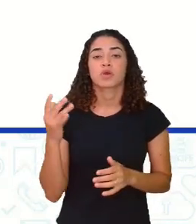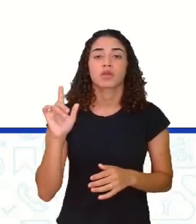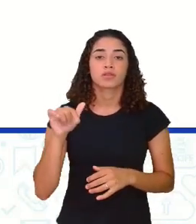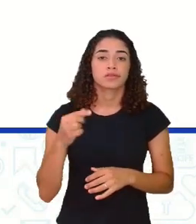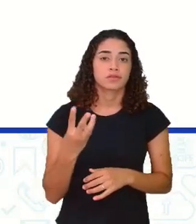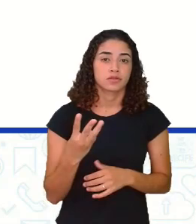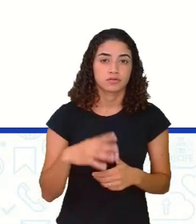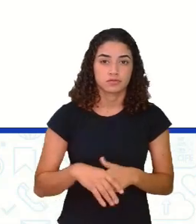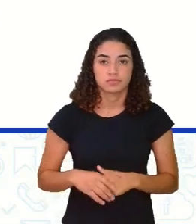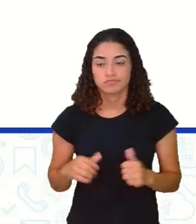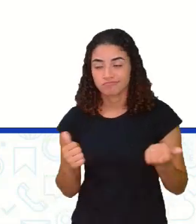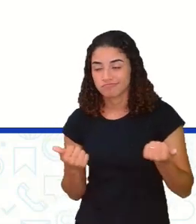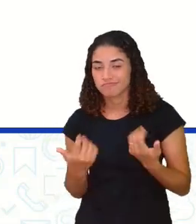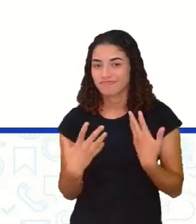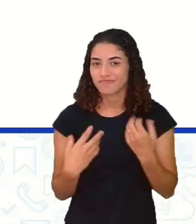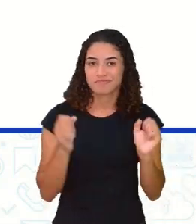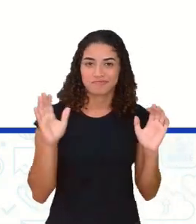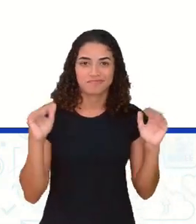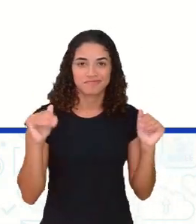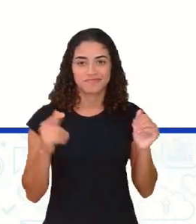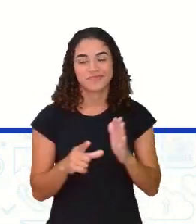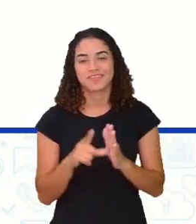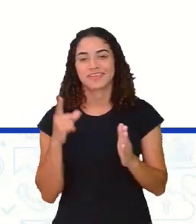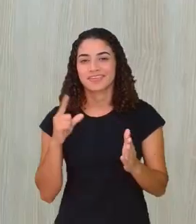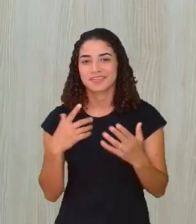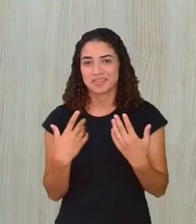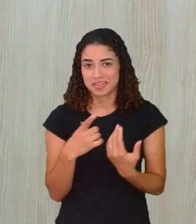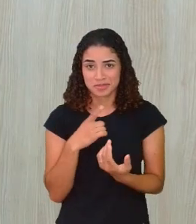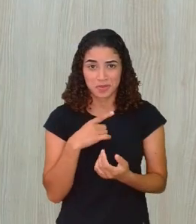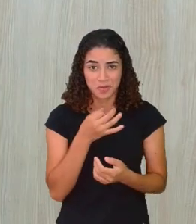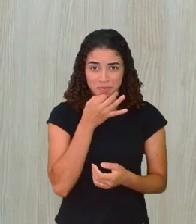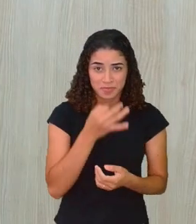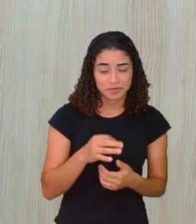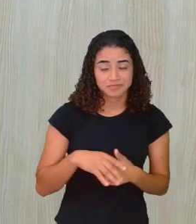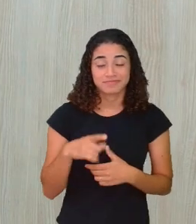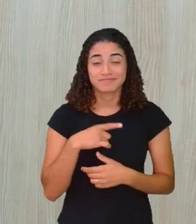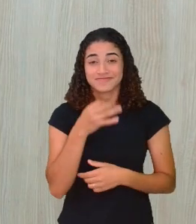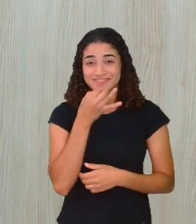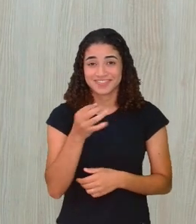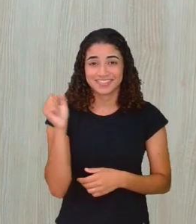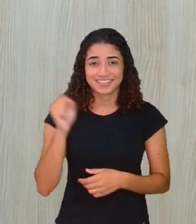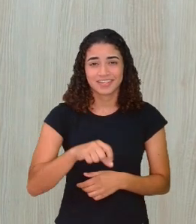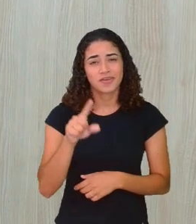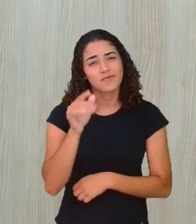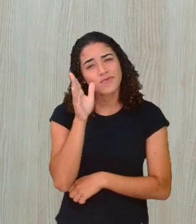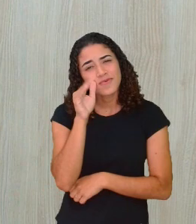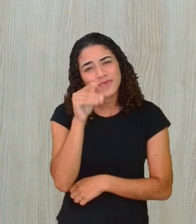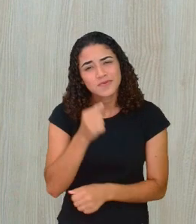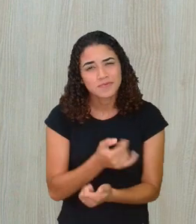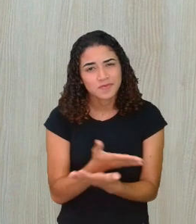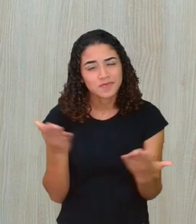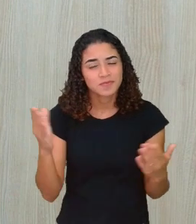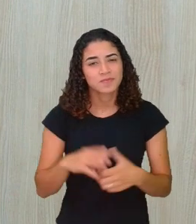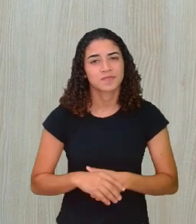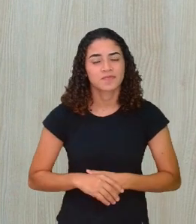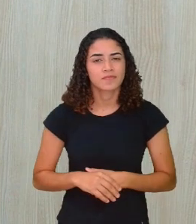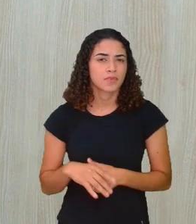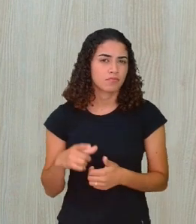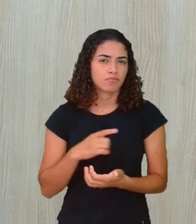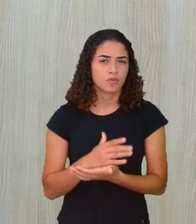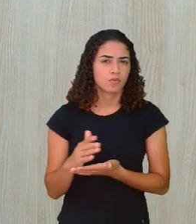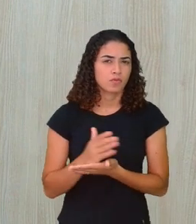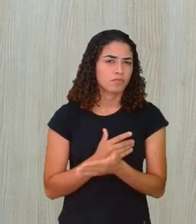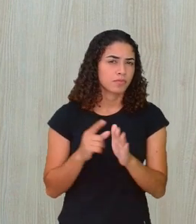3. Professora, vamos nos despedir. Mas antes, algum comentário? Eu tenho um comentário, uma curiosidade para vocês. Em